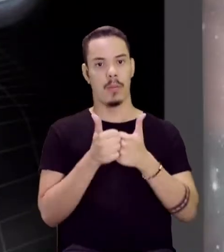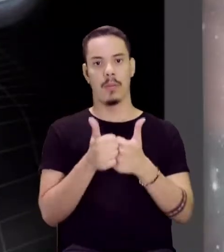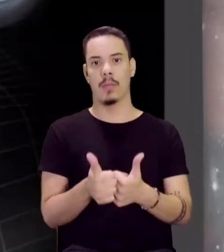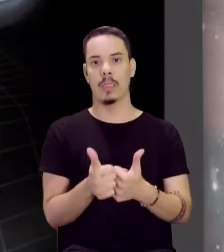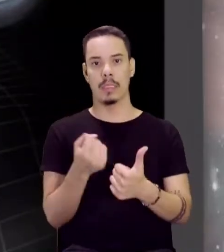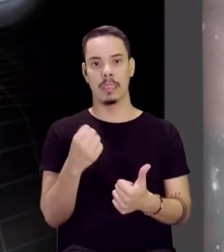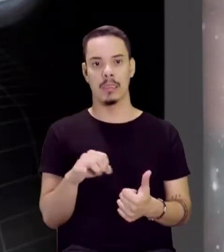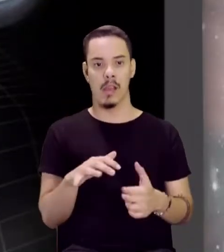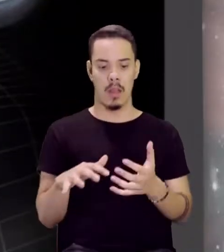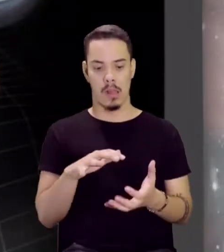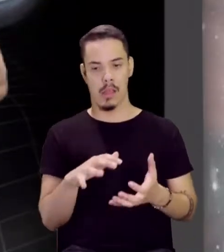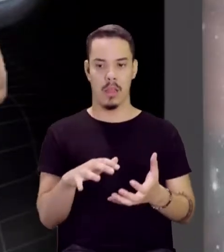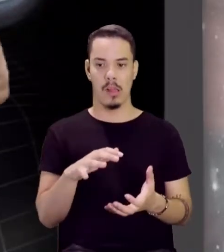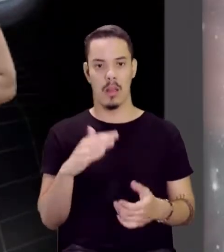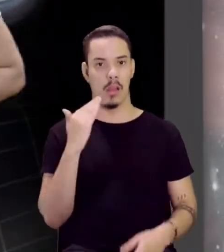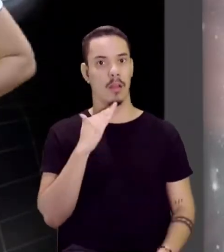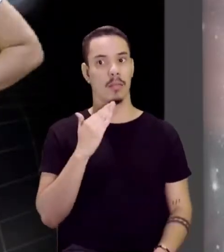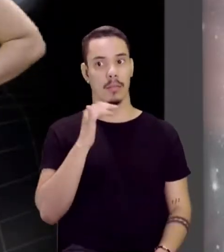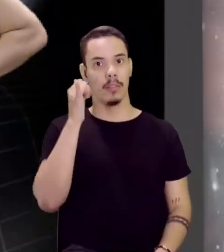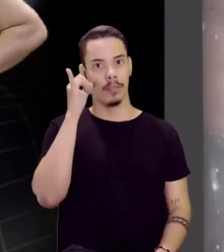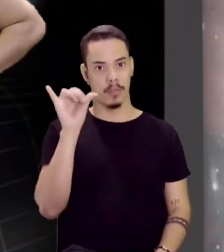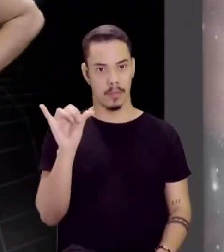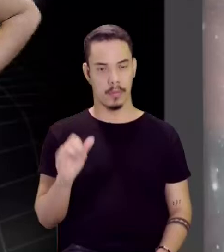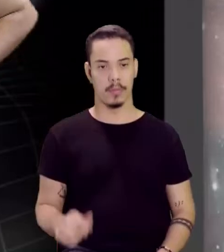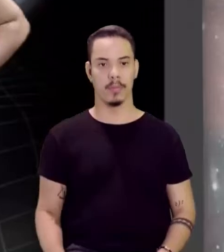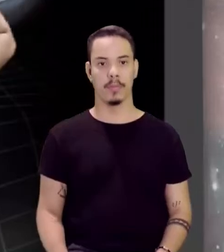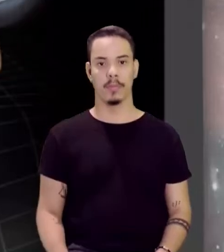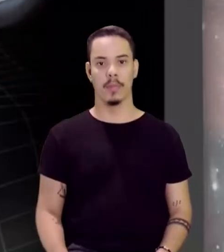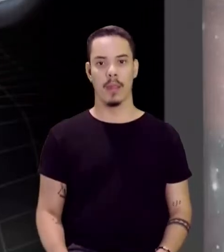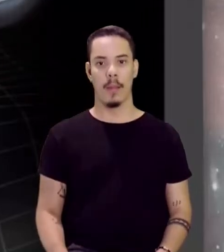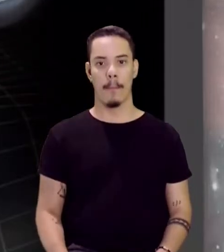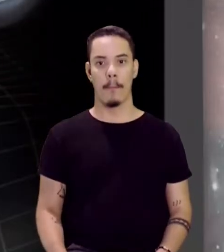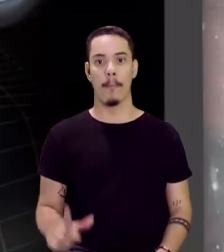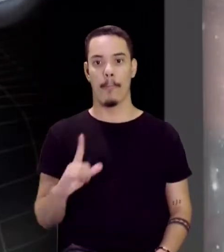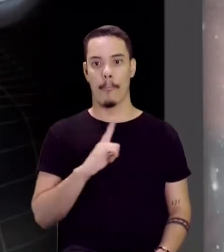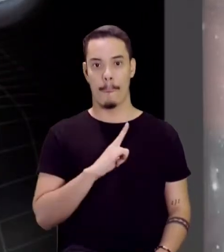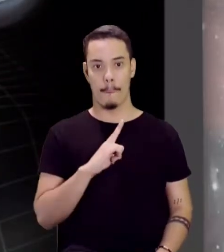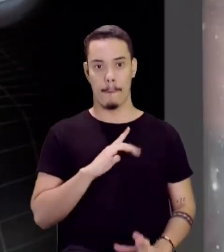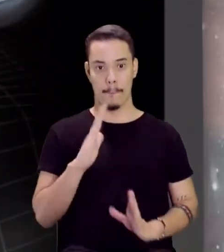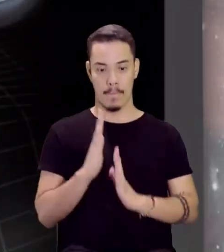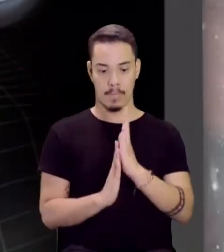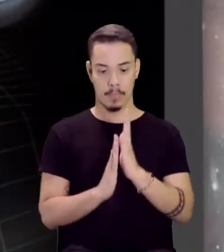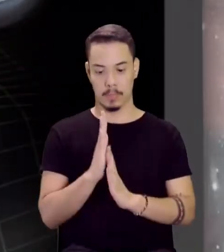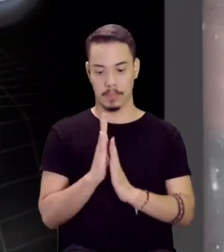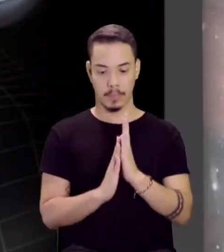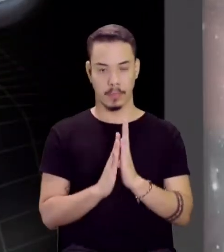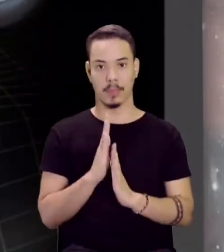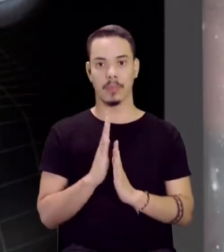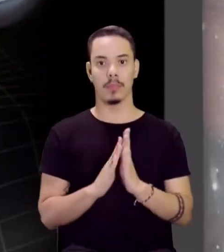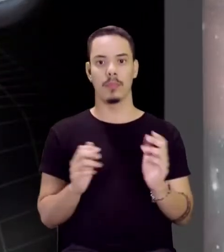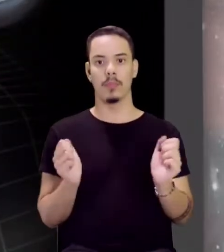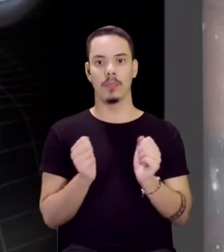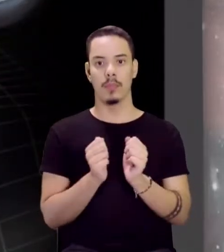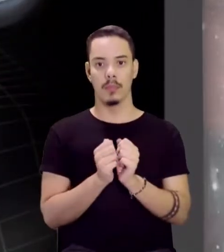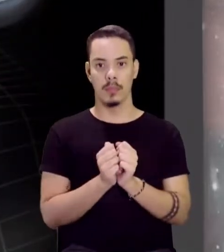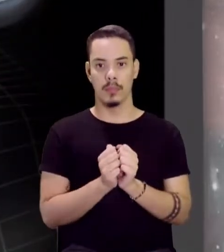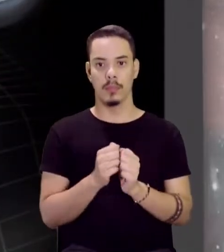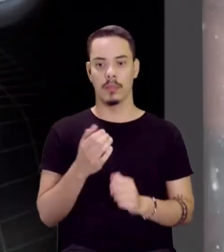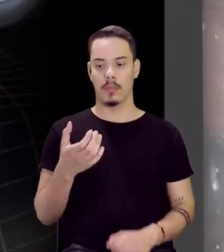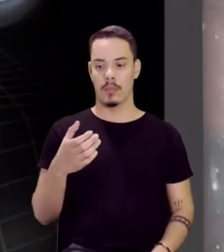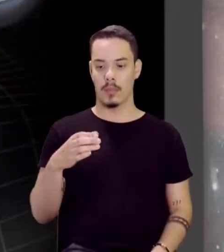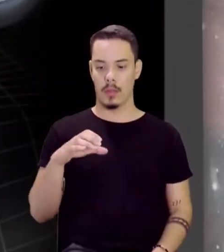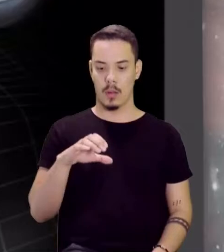balançar a mão, ele pode soltar o cartão por causa do... Tem um atrito dele com a água, o copo pode escorregar, então faça devagar. Mas um negocinho aqui, ó,